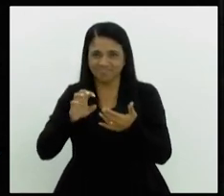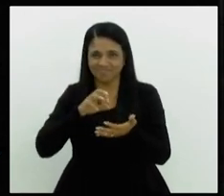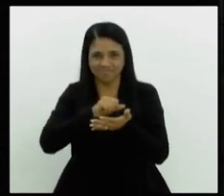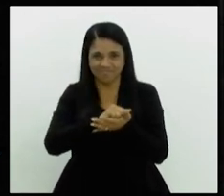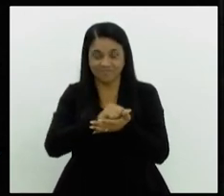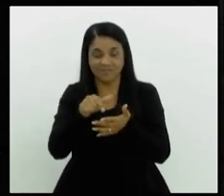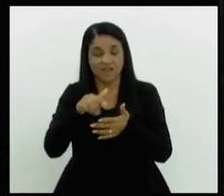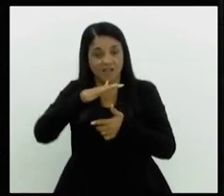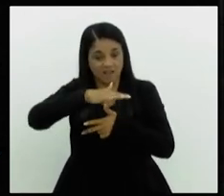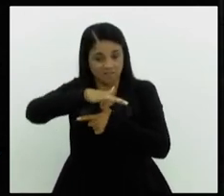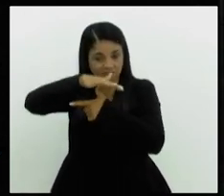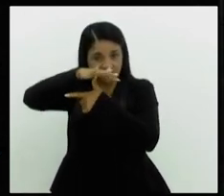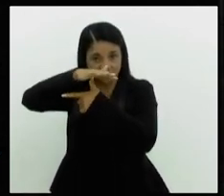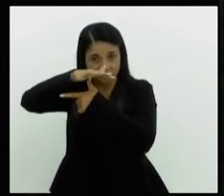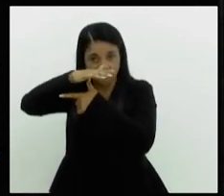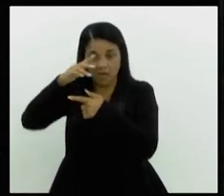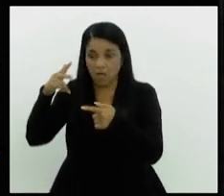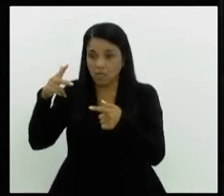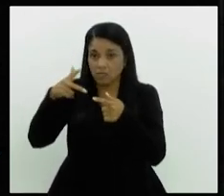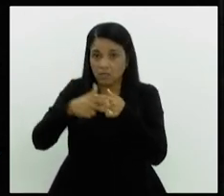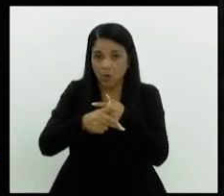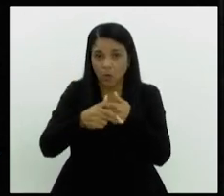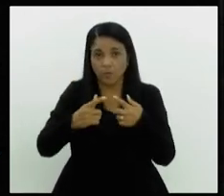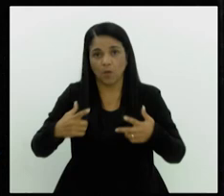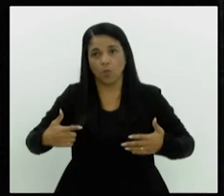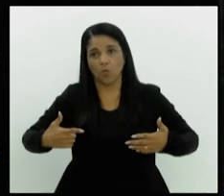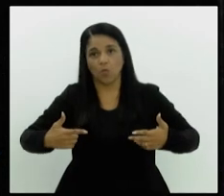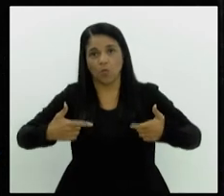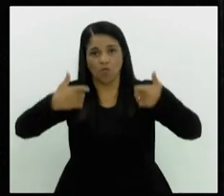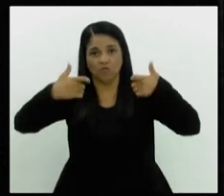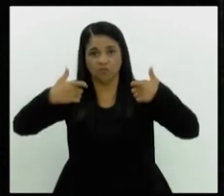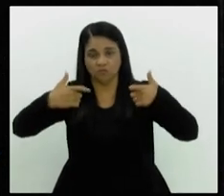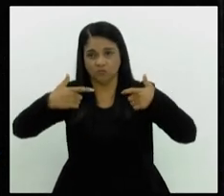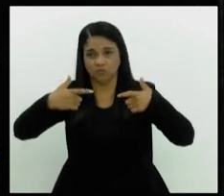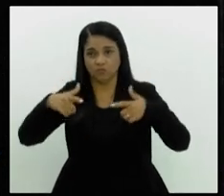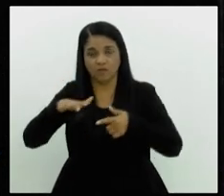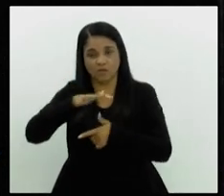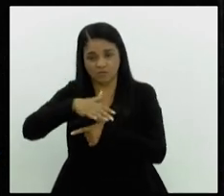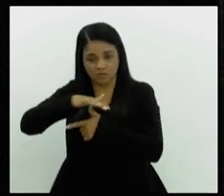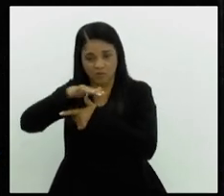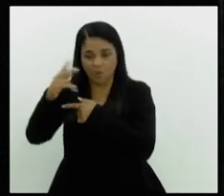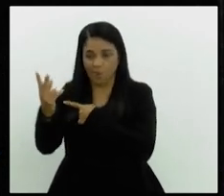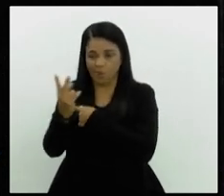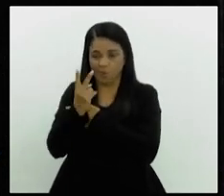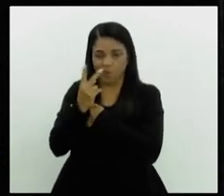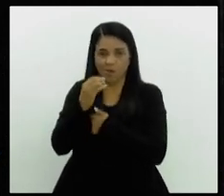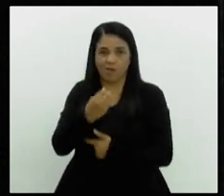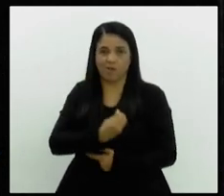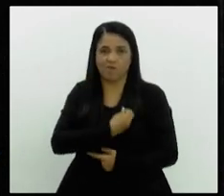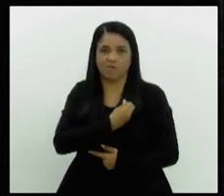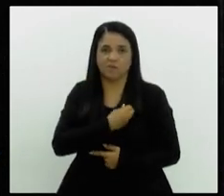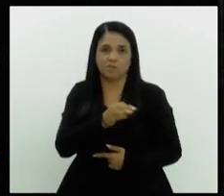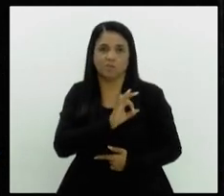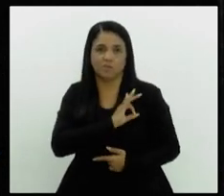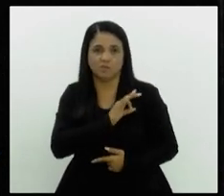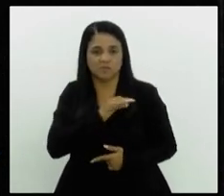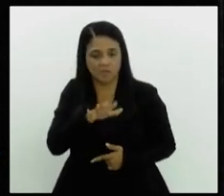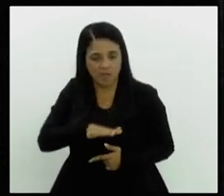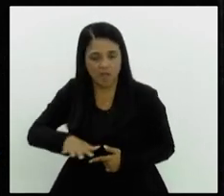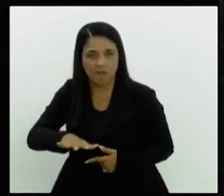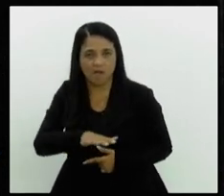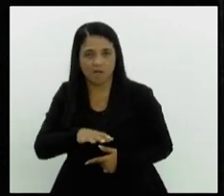o confronto. A aeronave, ela resguarda a vida dos policiais naquele terreno hostil.